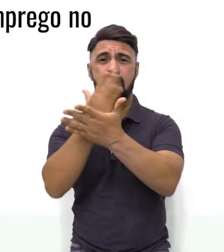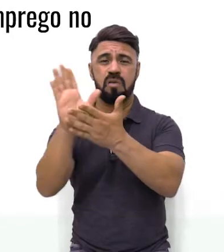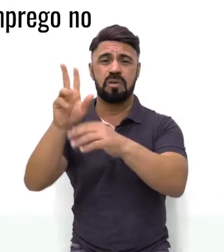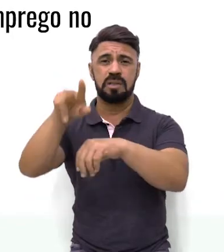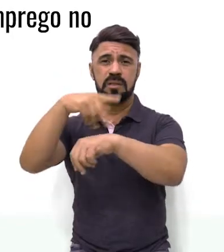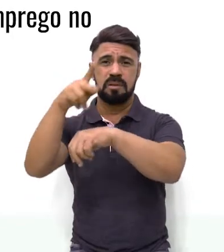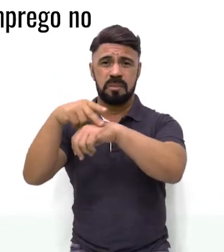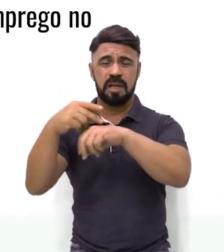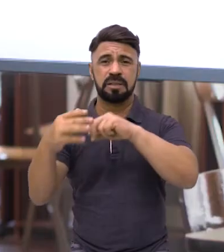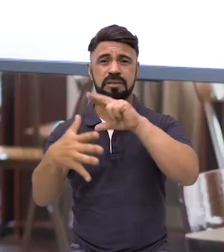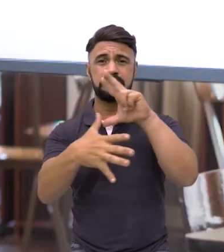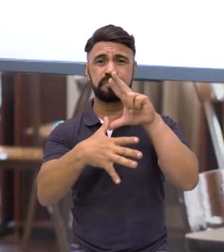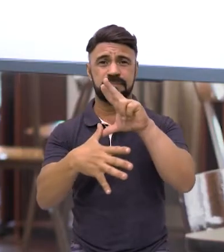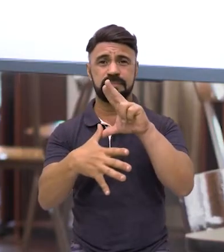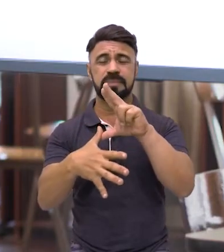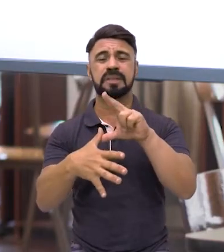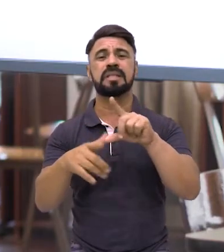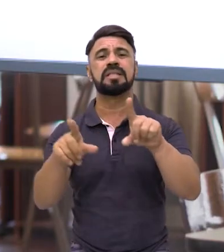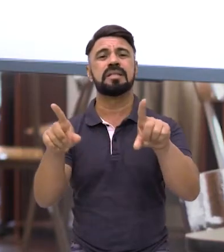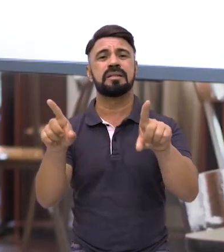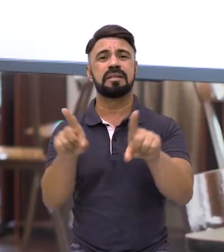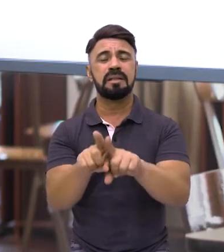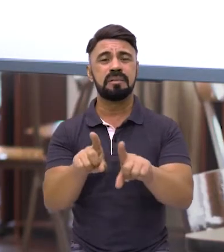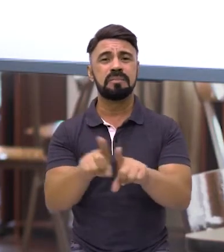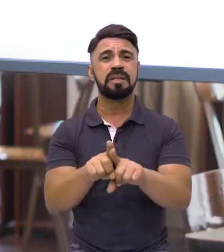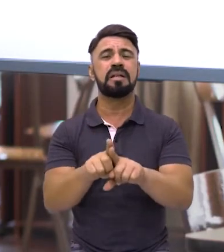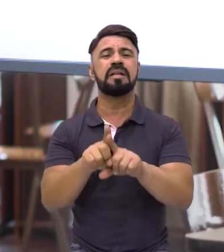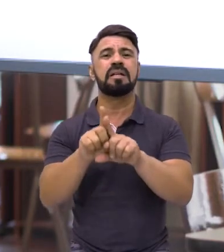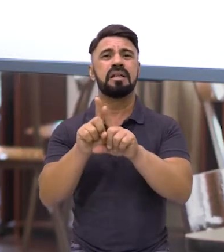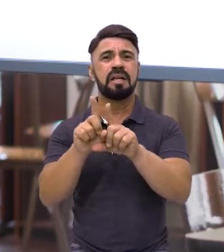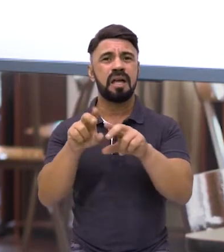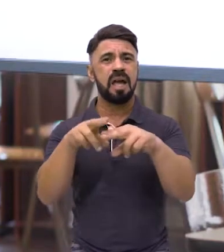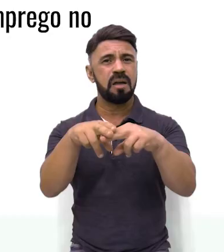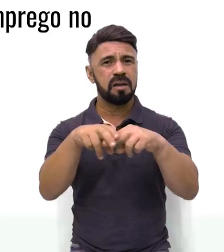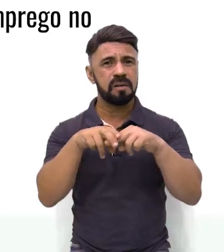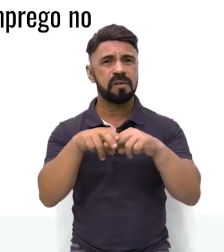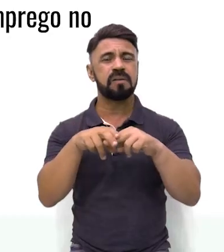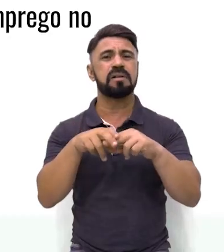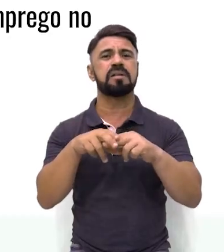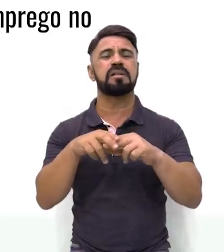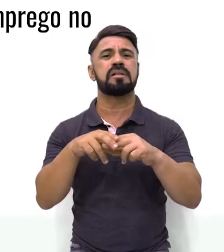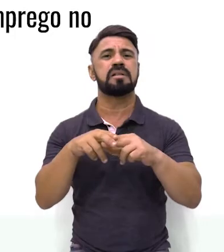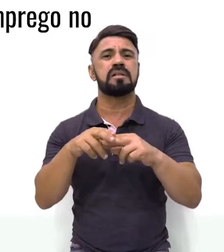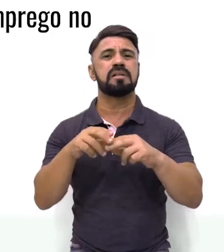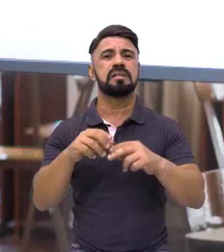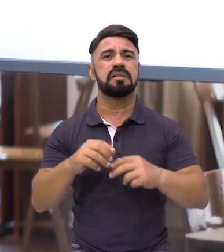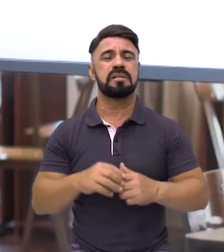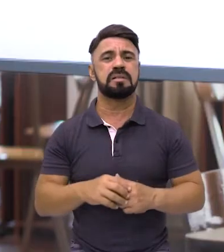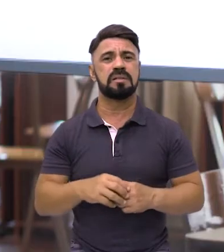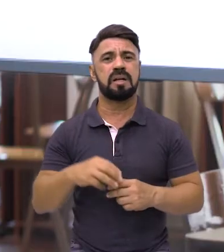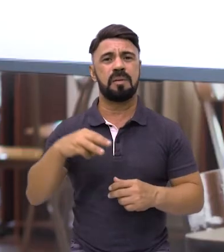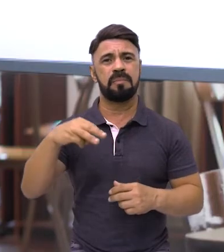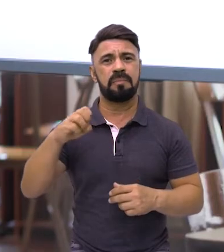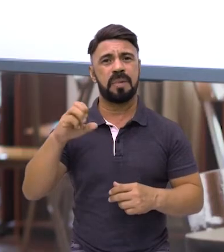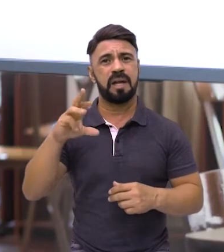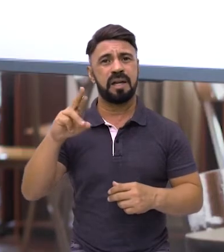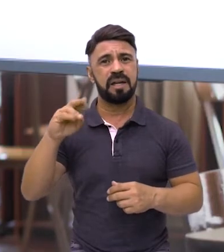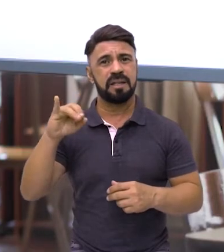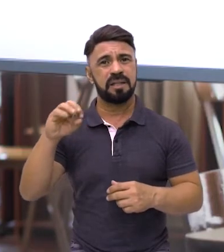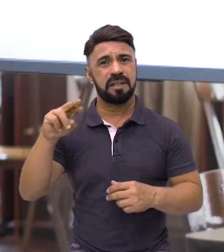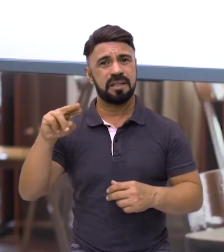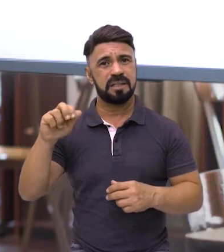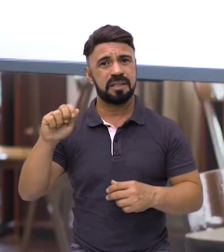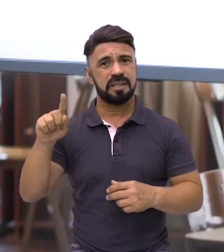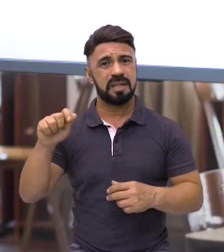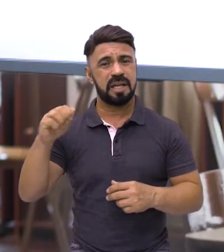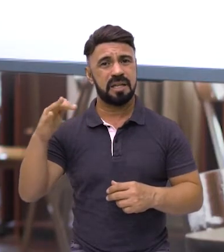países da América Latina também é um dos motivos. E a mecanização, veja aí que eu sempre estou